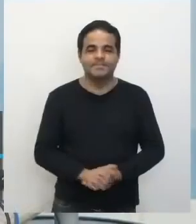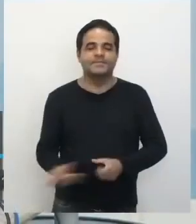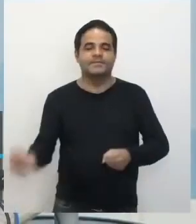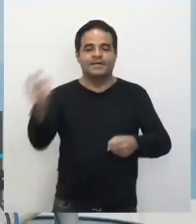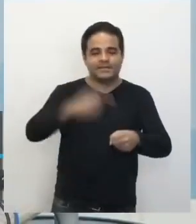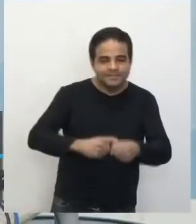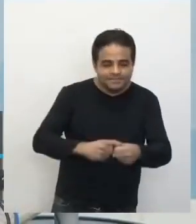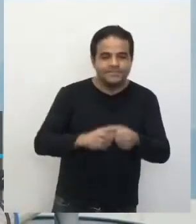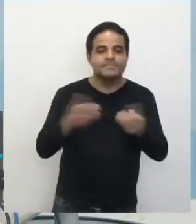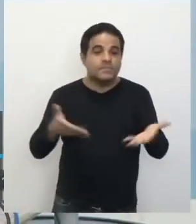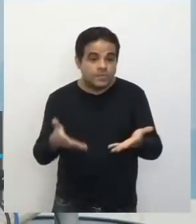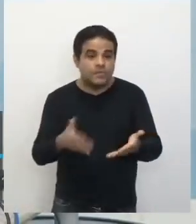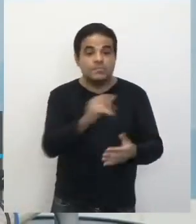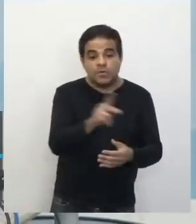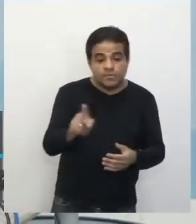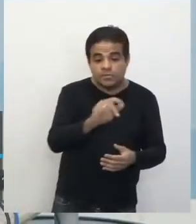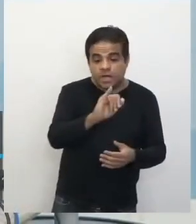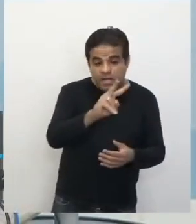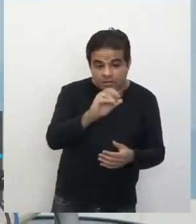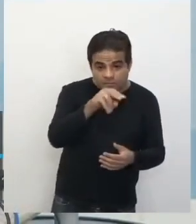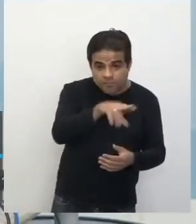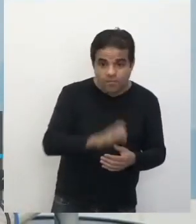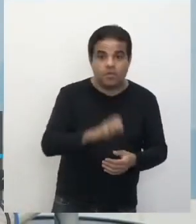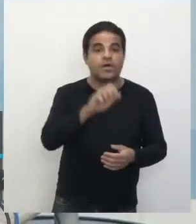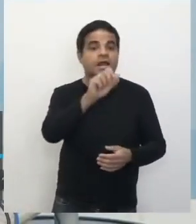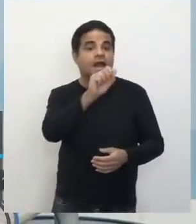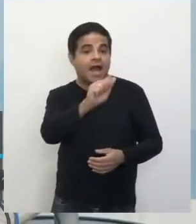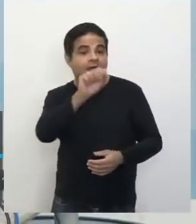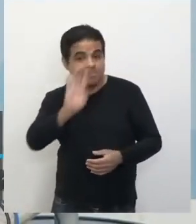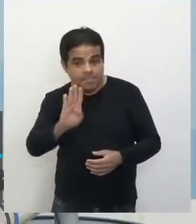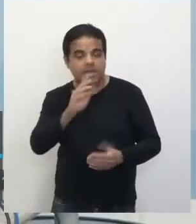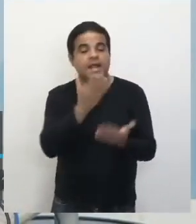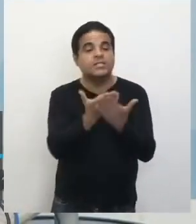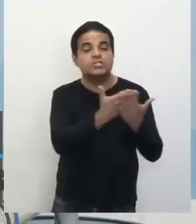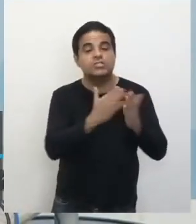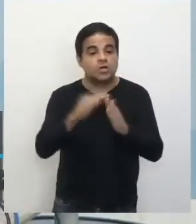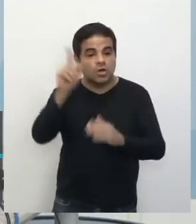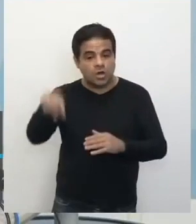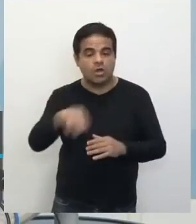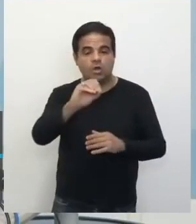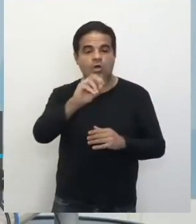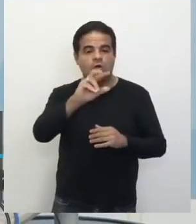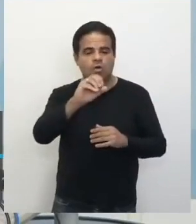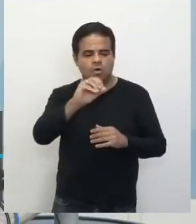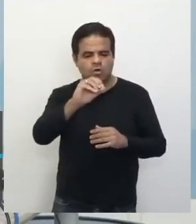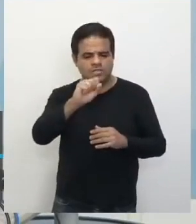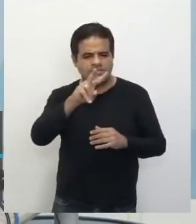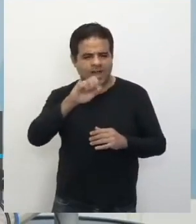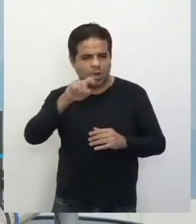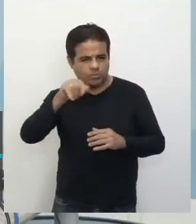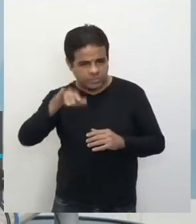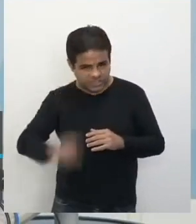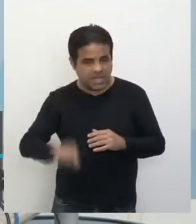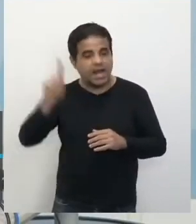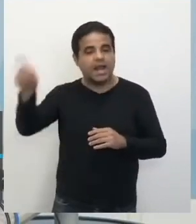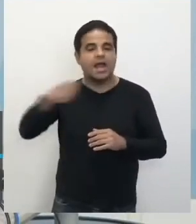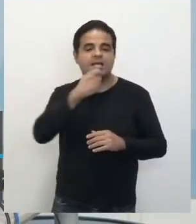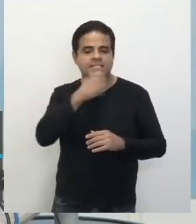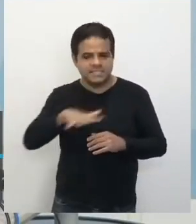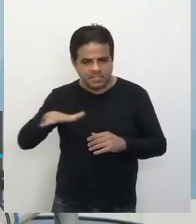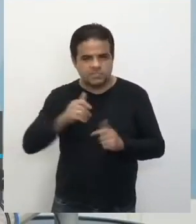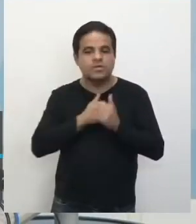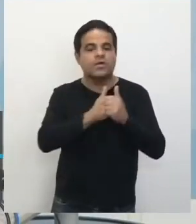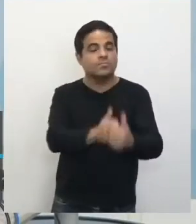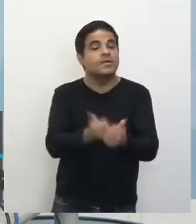Retornamos, Viviane. Professora Ivone está com os nonos A e B lá da Escola Estadual Oswaldina Santos, aqui em Apiaí,